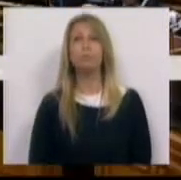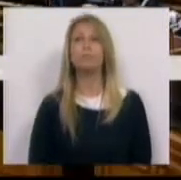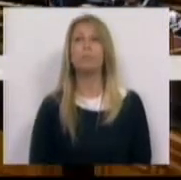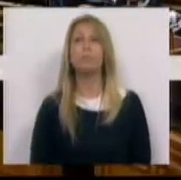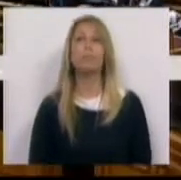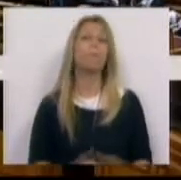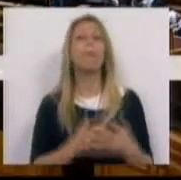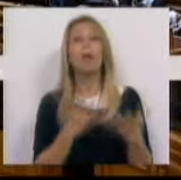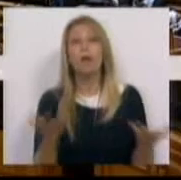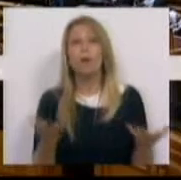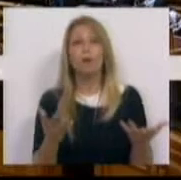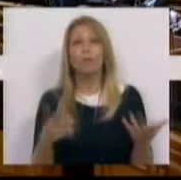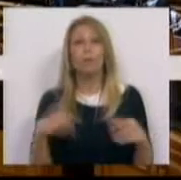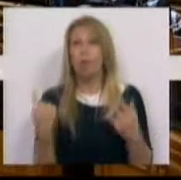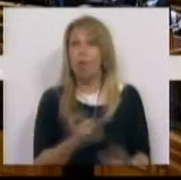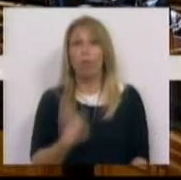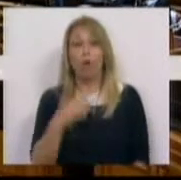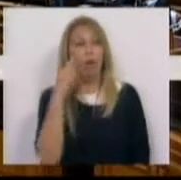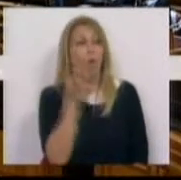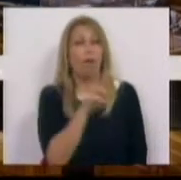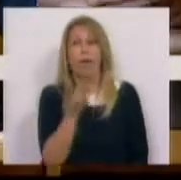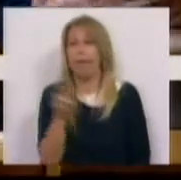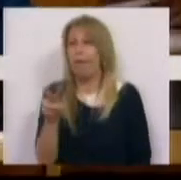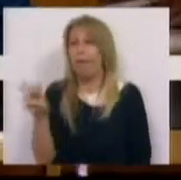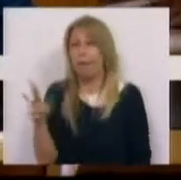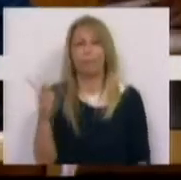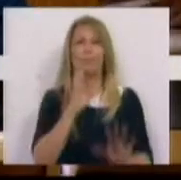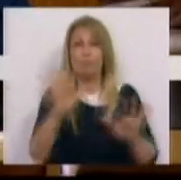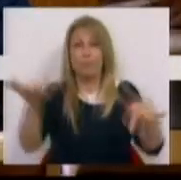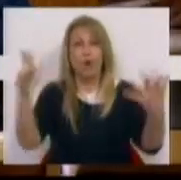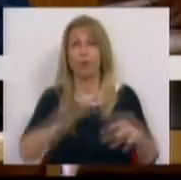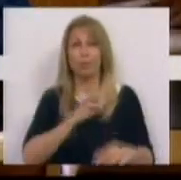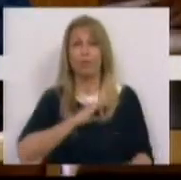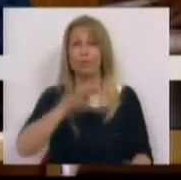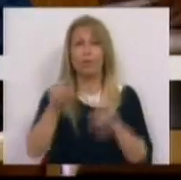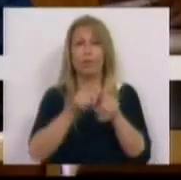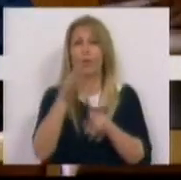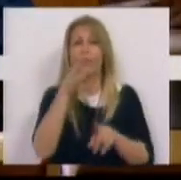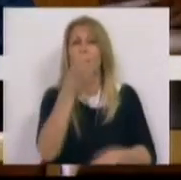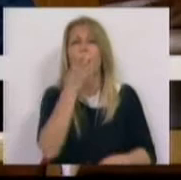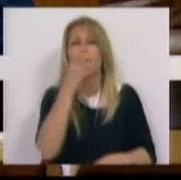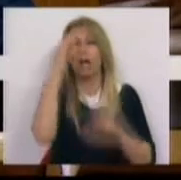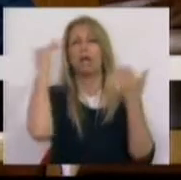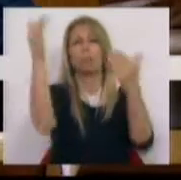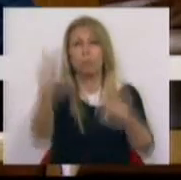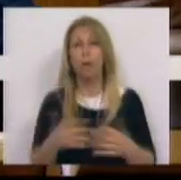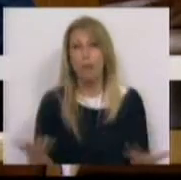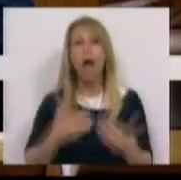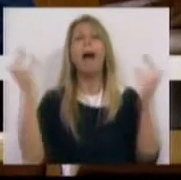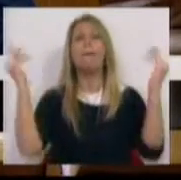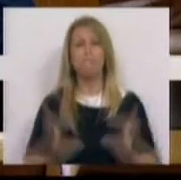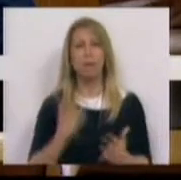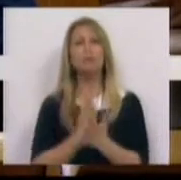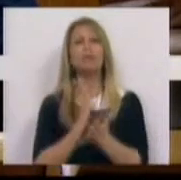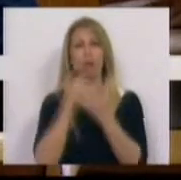Para onde quer que nos viremos, senhores deputados, bem podem os senhores deputados gritar: há menos escola pública